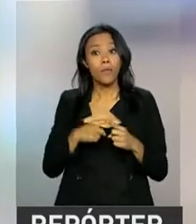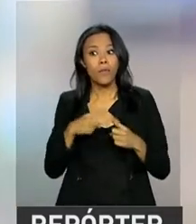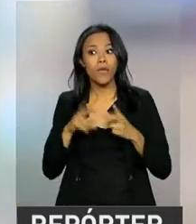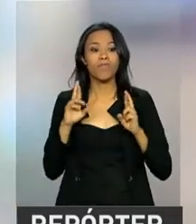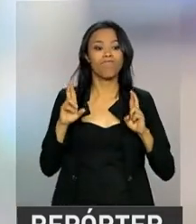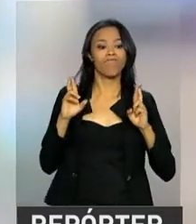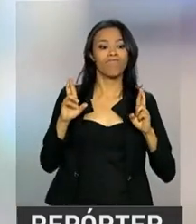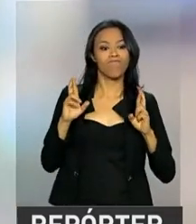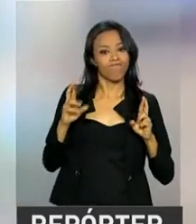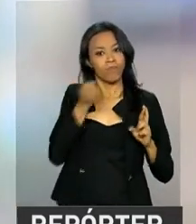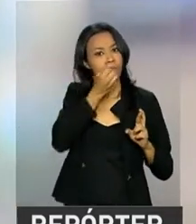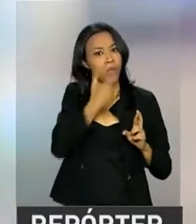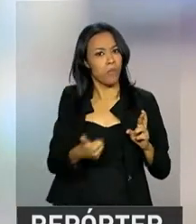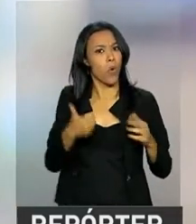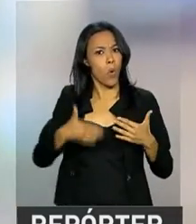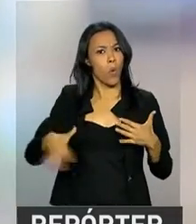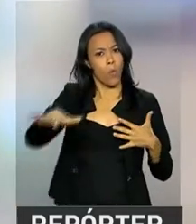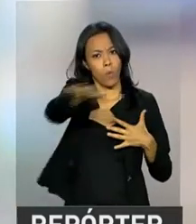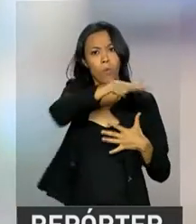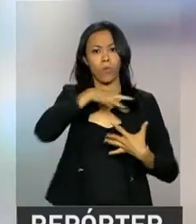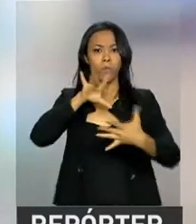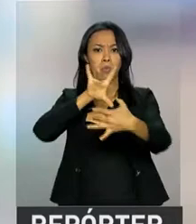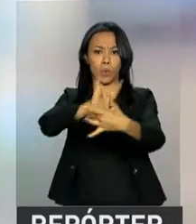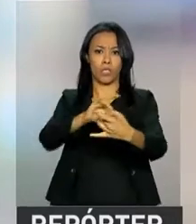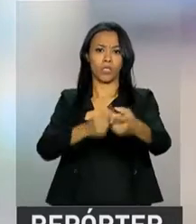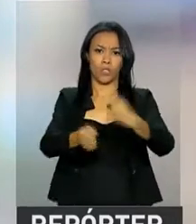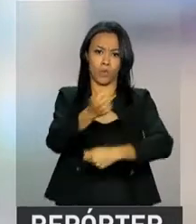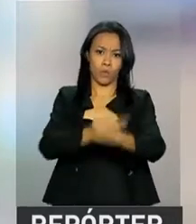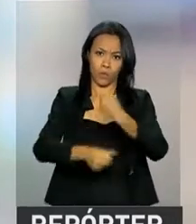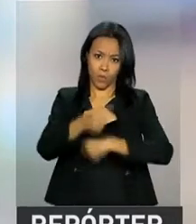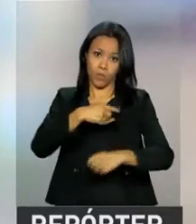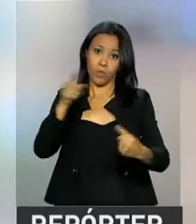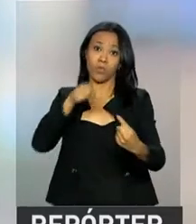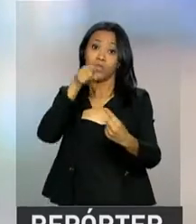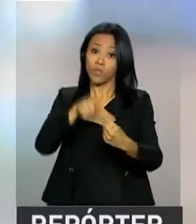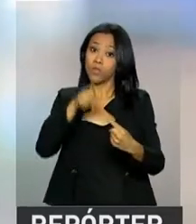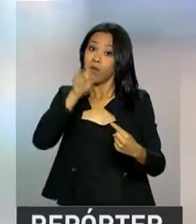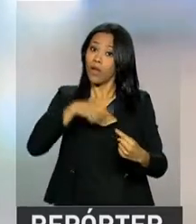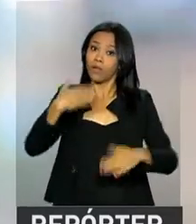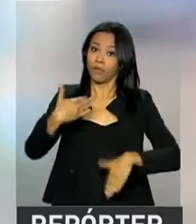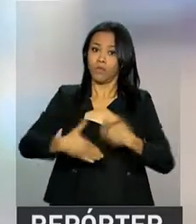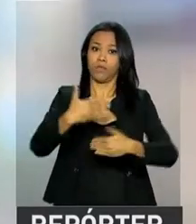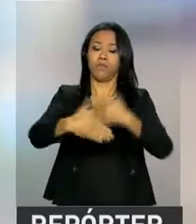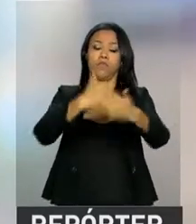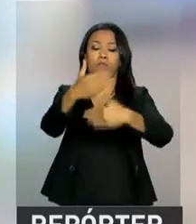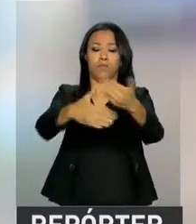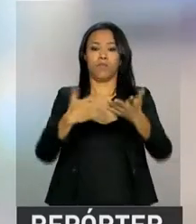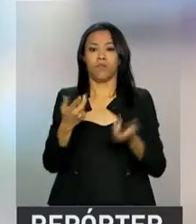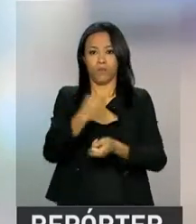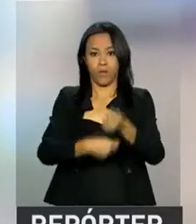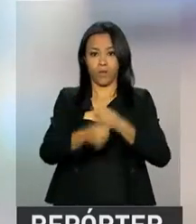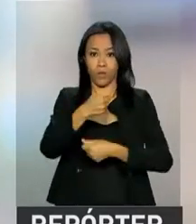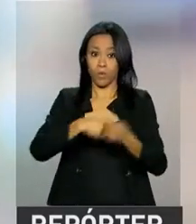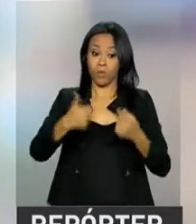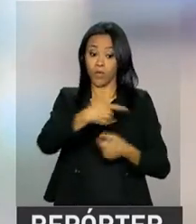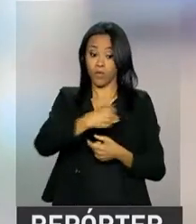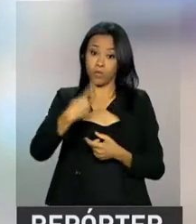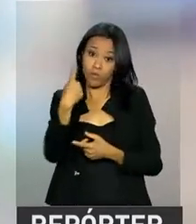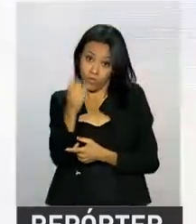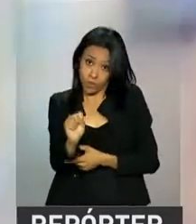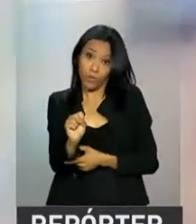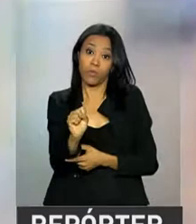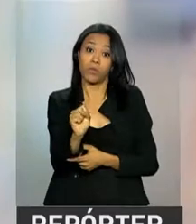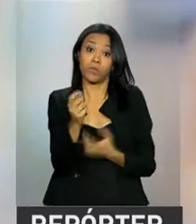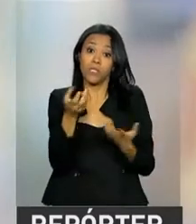favoráveis para frente. E uma das expectativas é crescimento econômico. Você está com a previsão de crescimento econômico para 2018